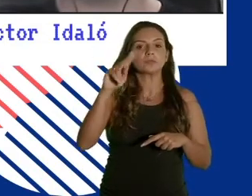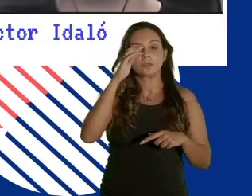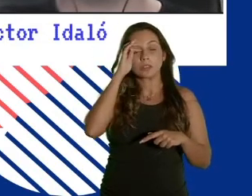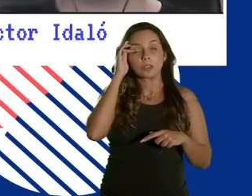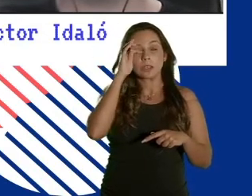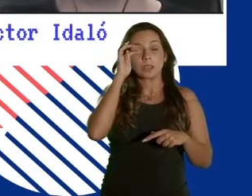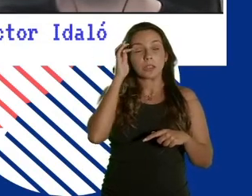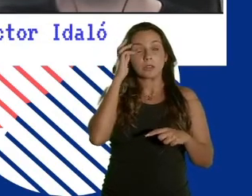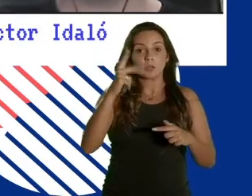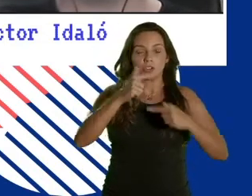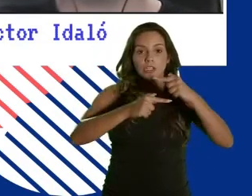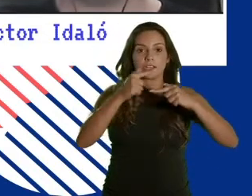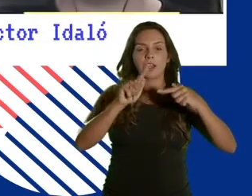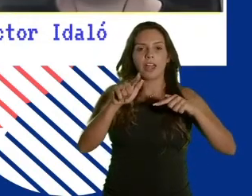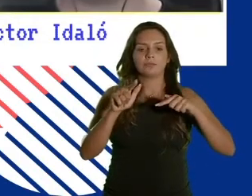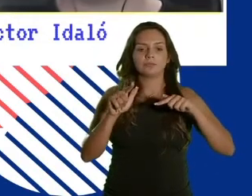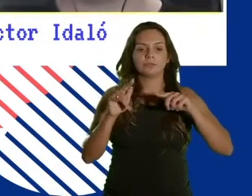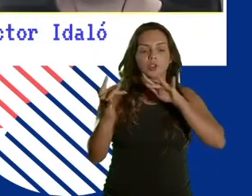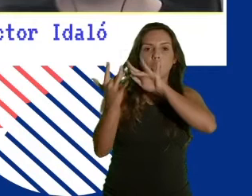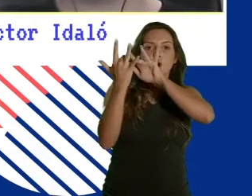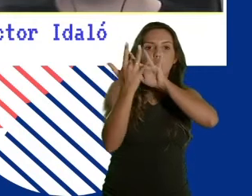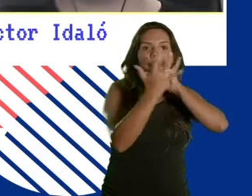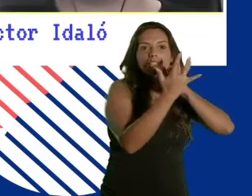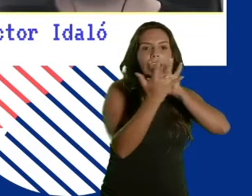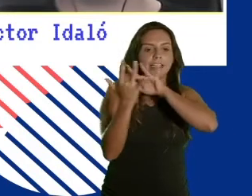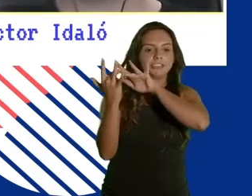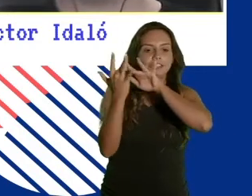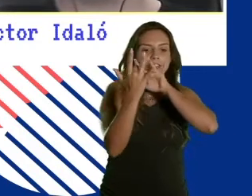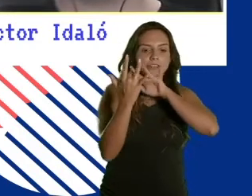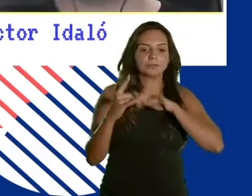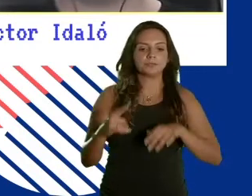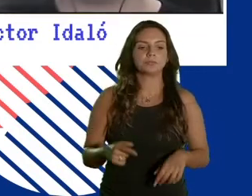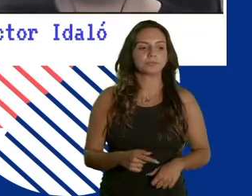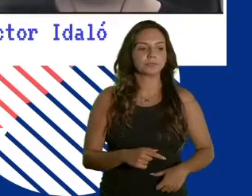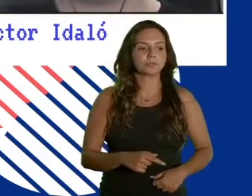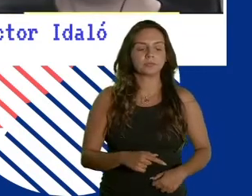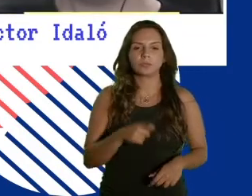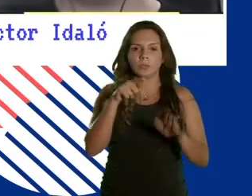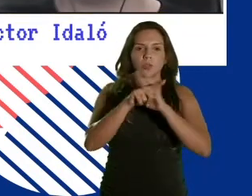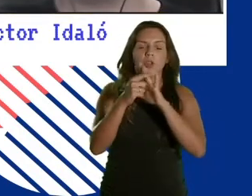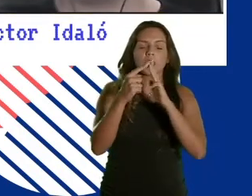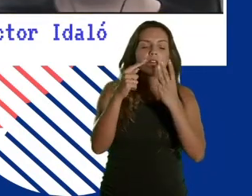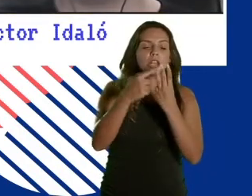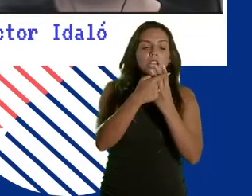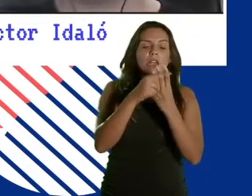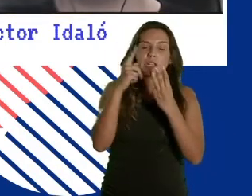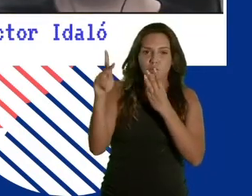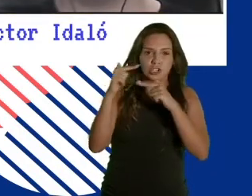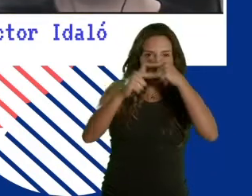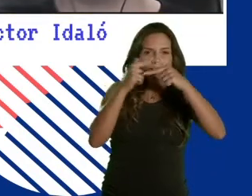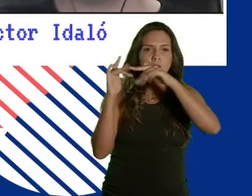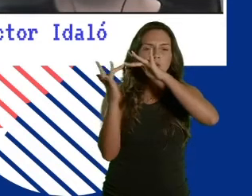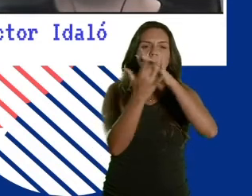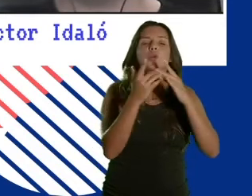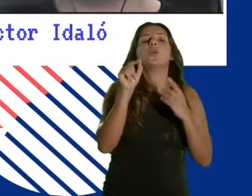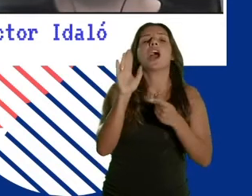hiperconectada. Até que realmente, ponto? Existe essa facilidade. Então, até que ponto isso contribui para você?